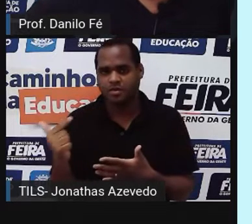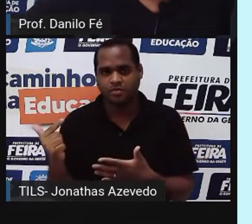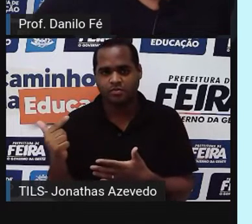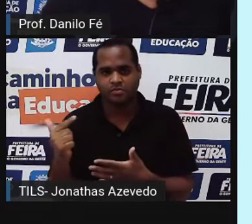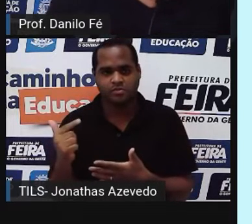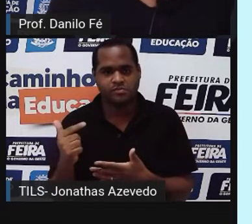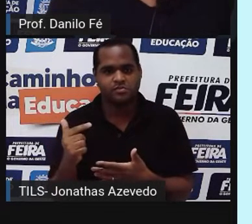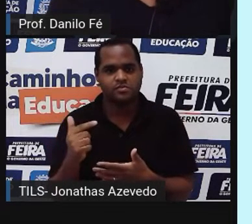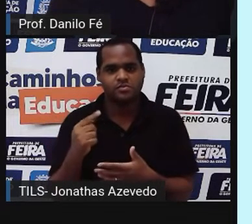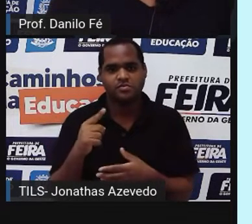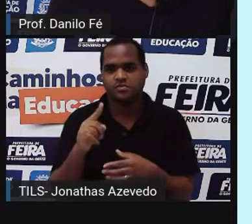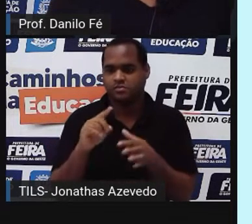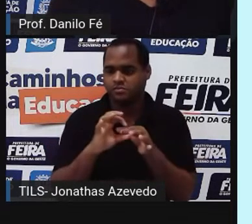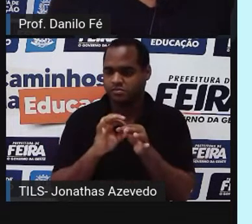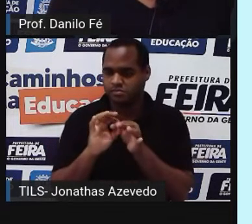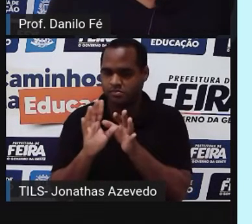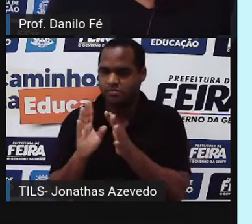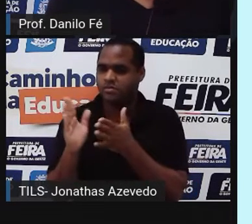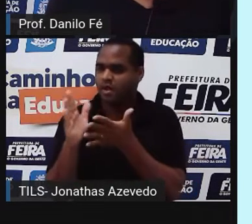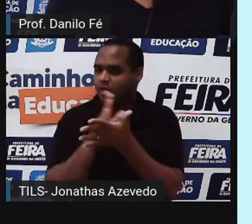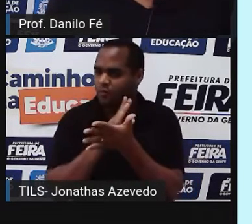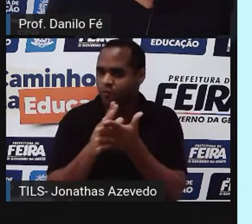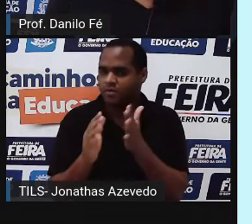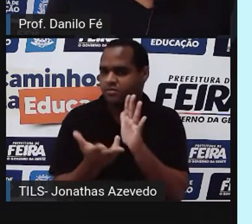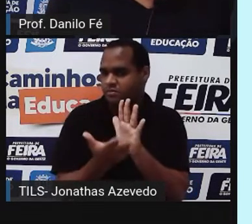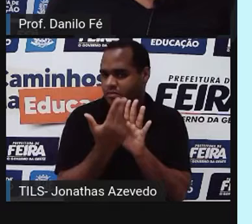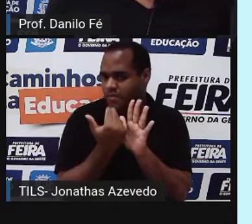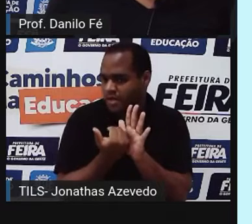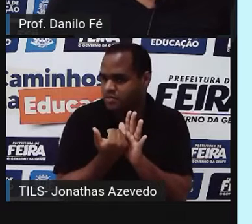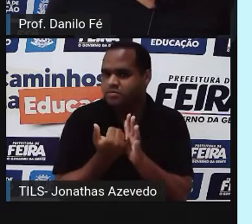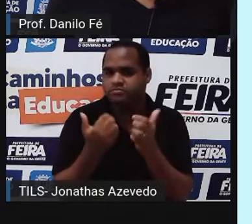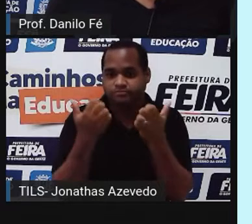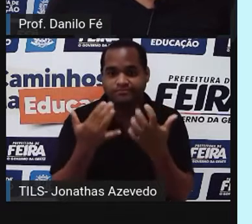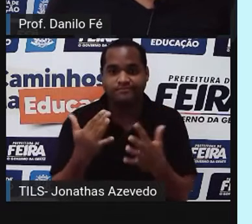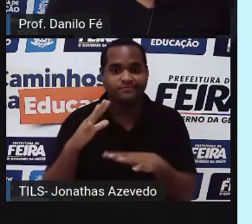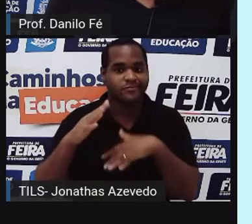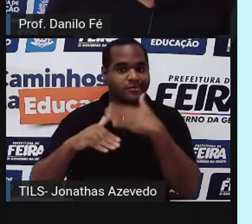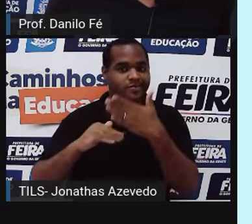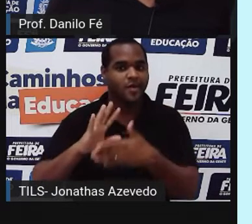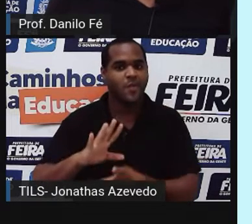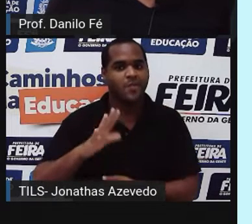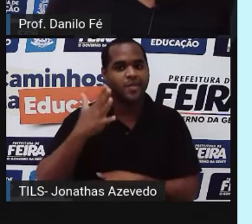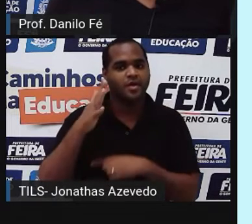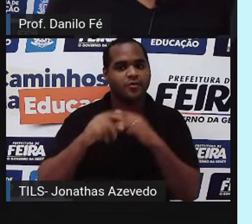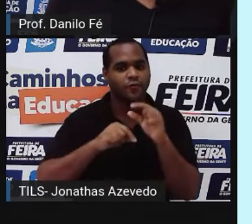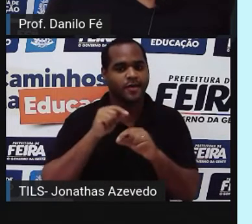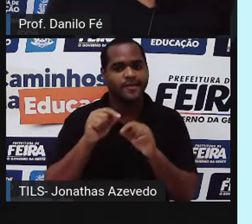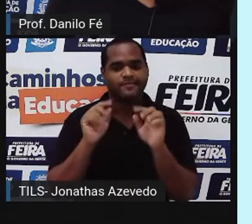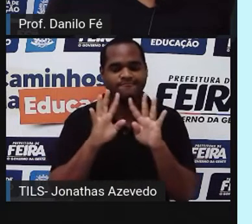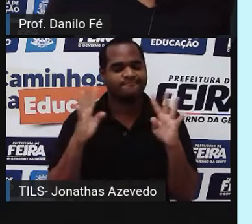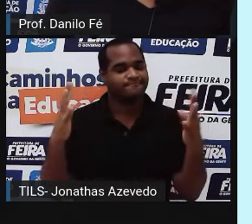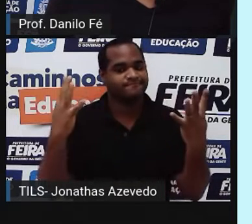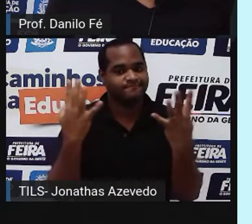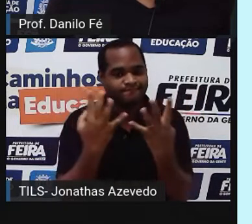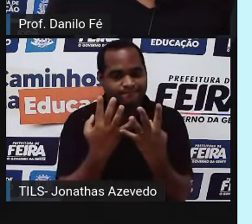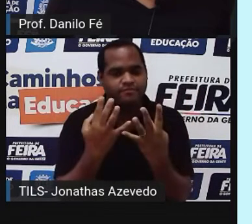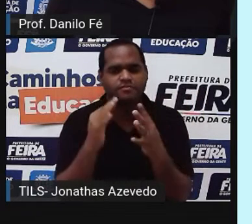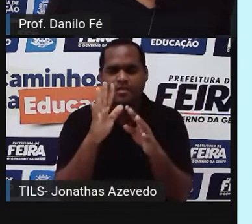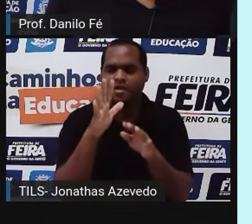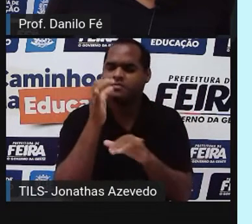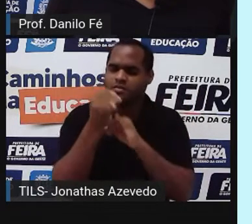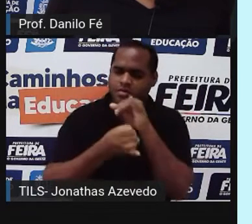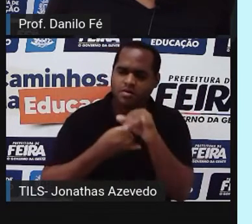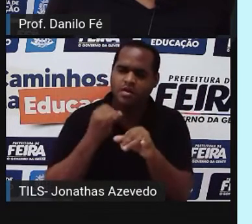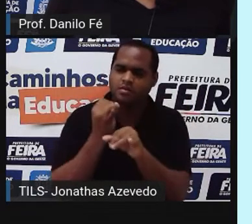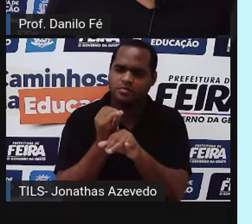autorização para exibir as imagens do que aconteceu nesses campos, mas a internet